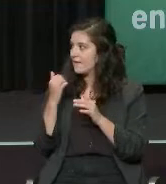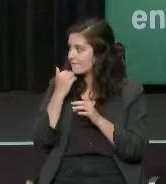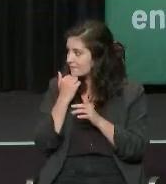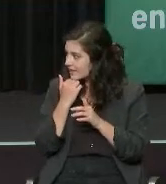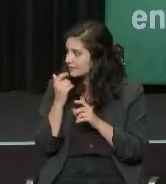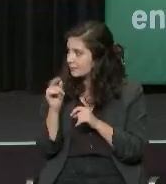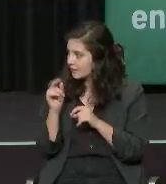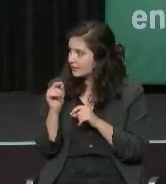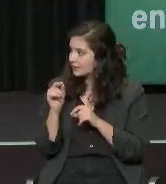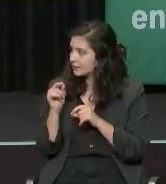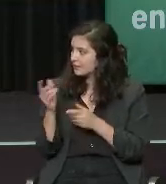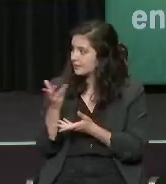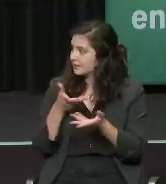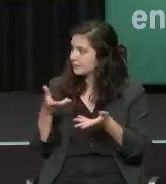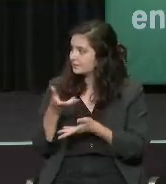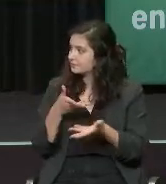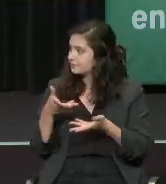espero que